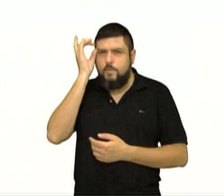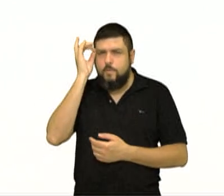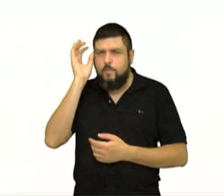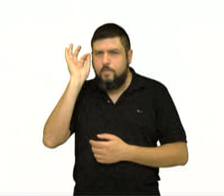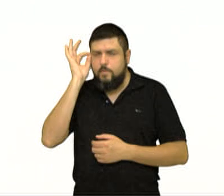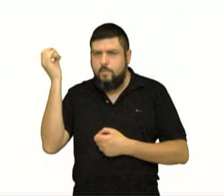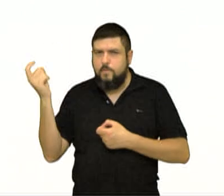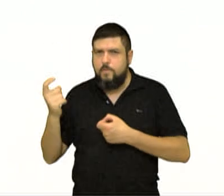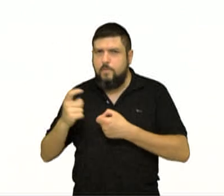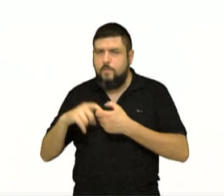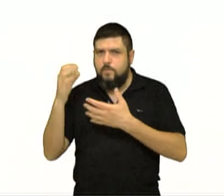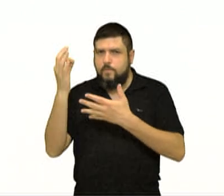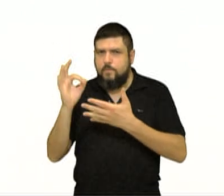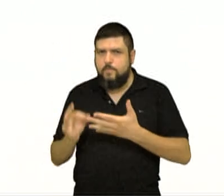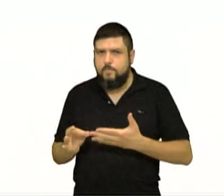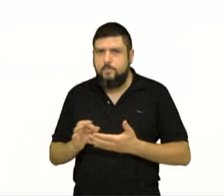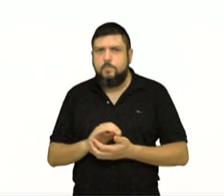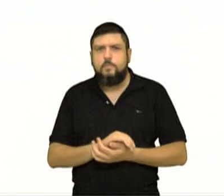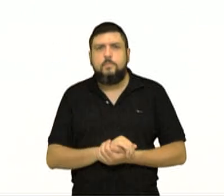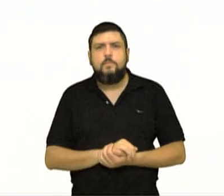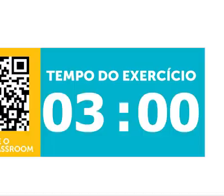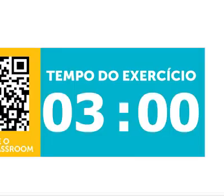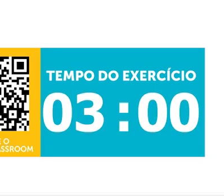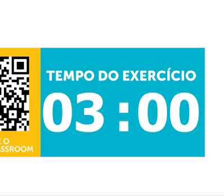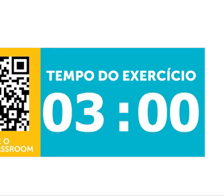A gente já volta aí, vamos ver o que você vai escrever.